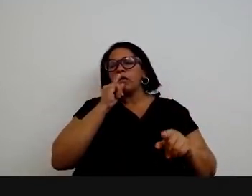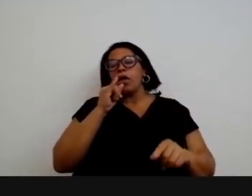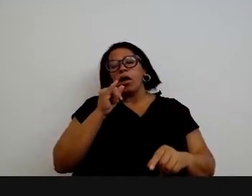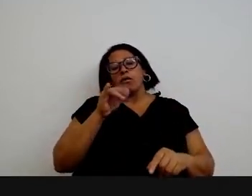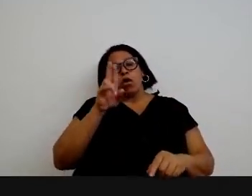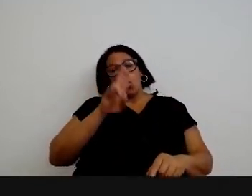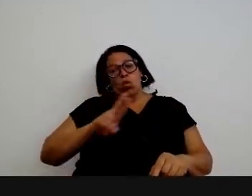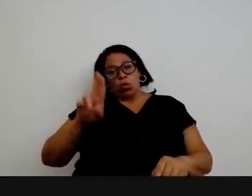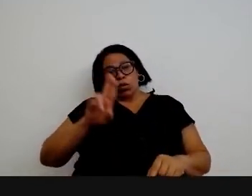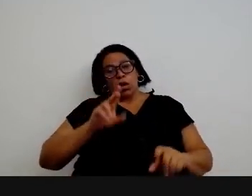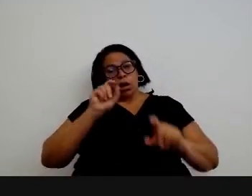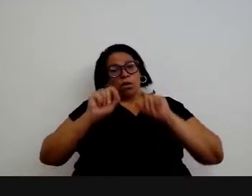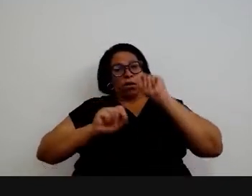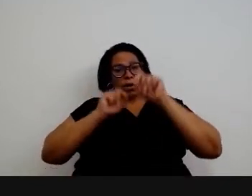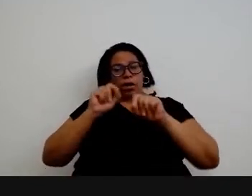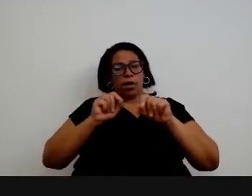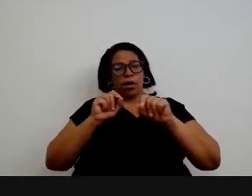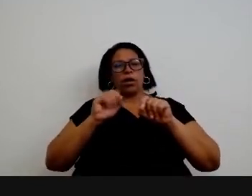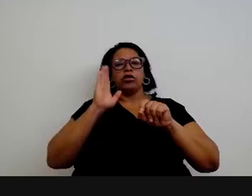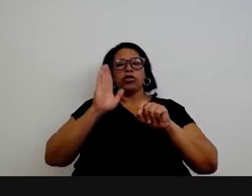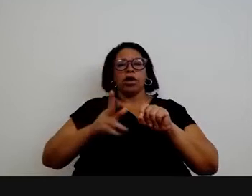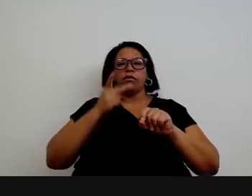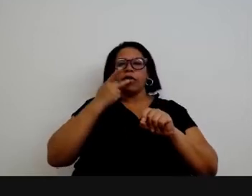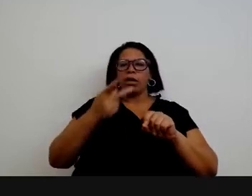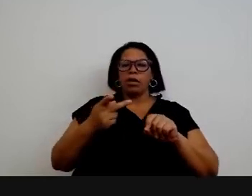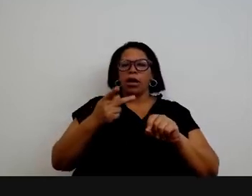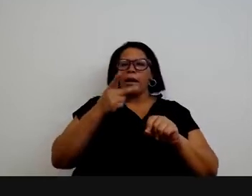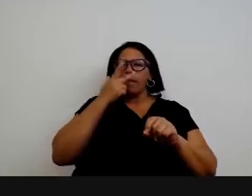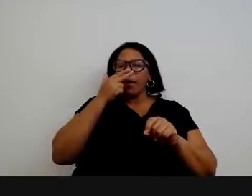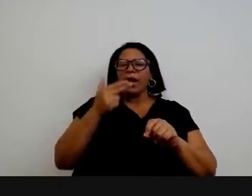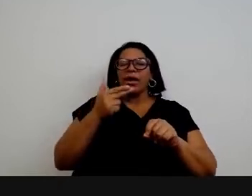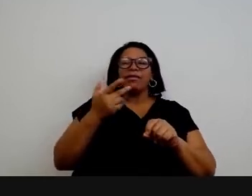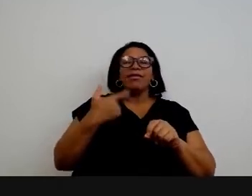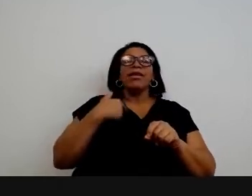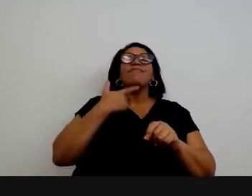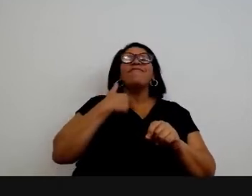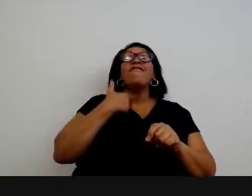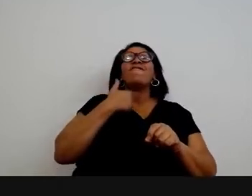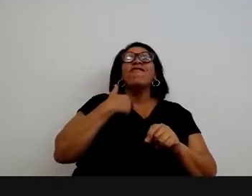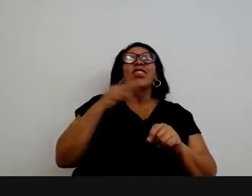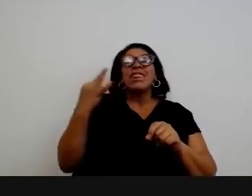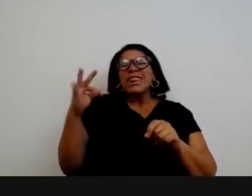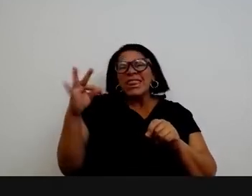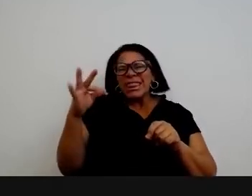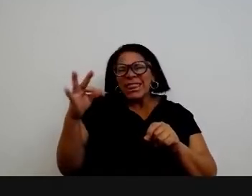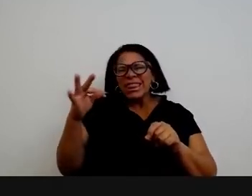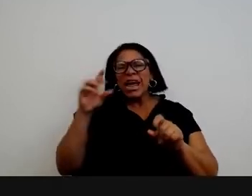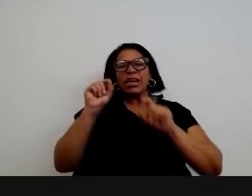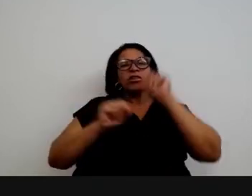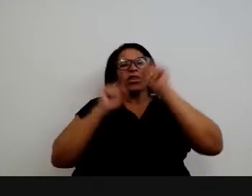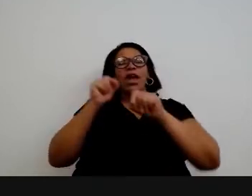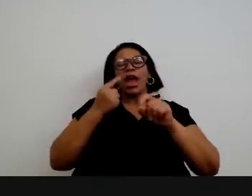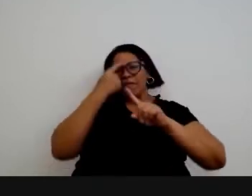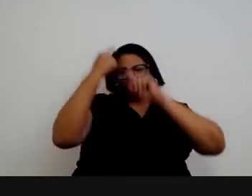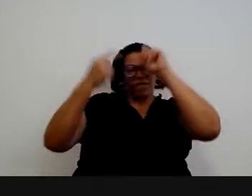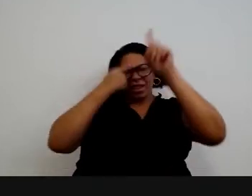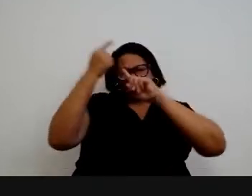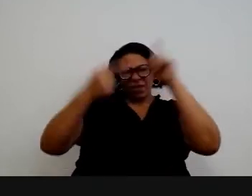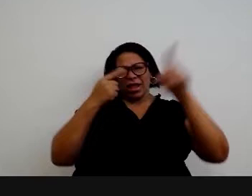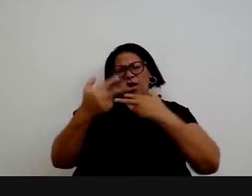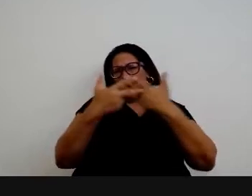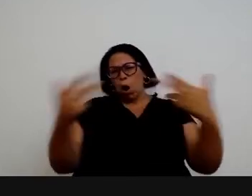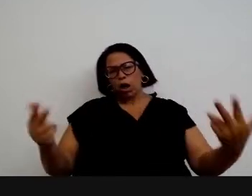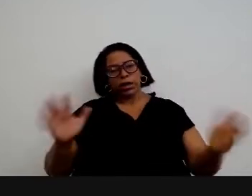eu vou usar um termo pesado aqui, e até um pouco pejorativo, tal, existe uma tara de quem assume escolas do parlamento de querer inventar a